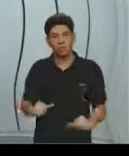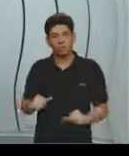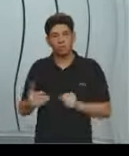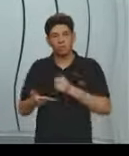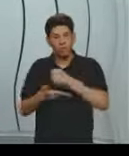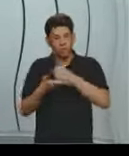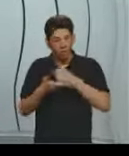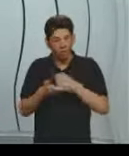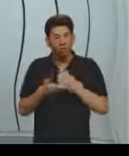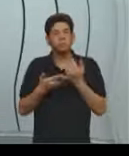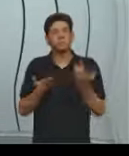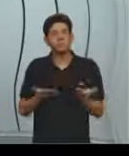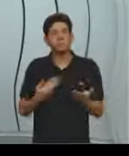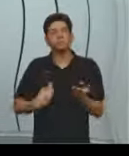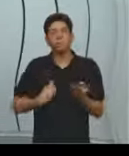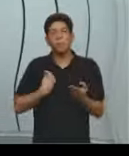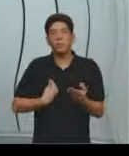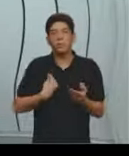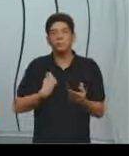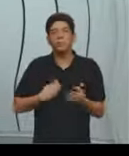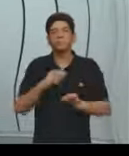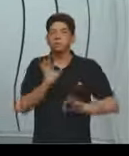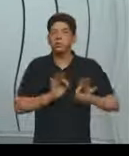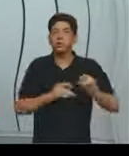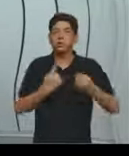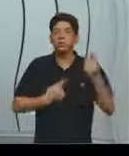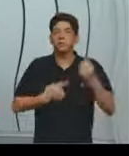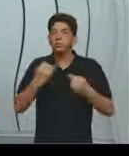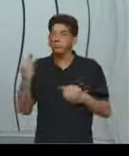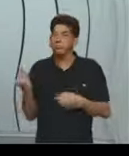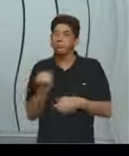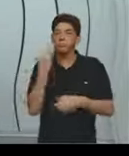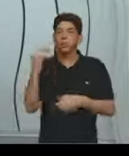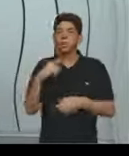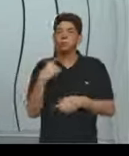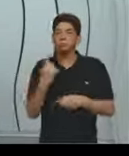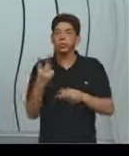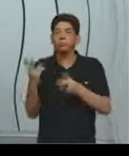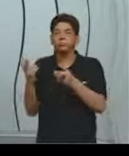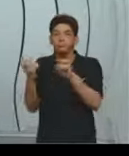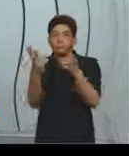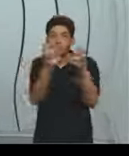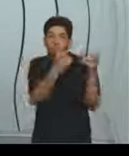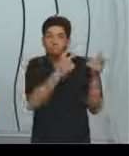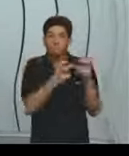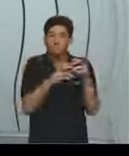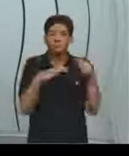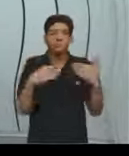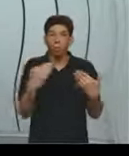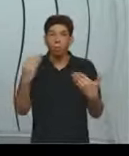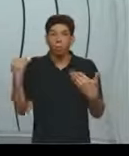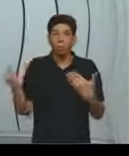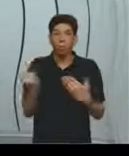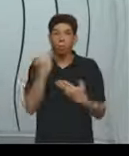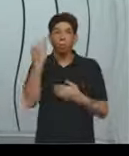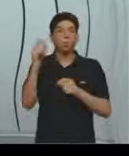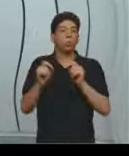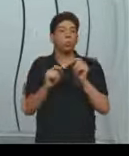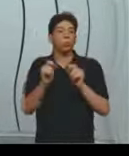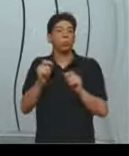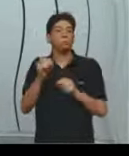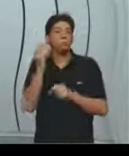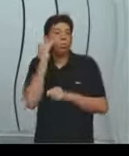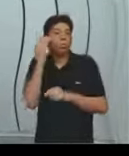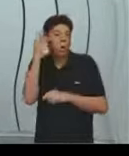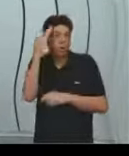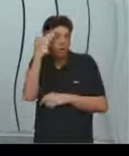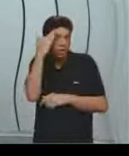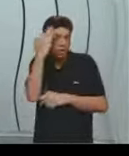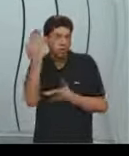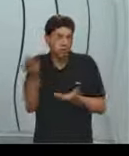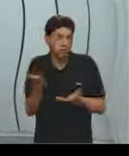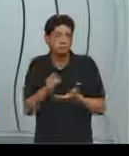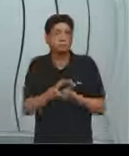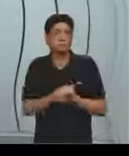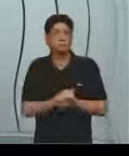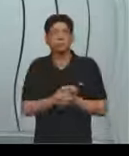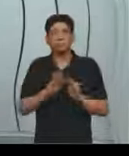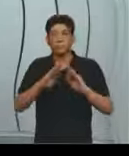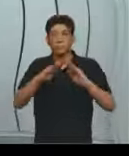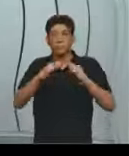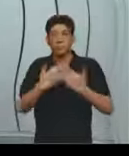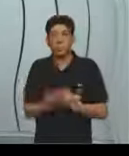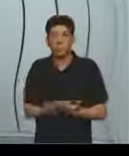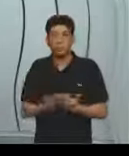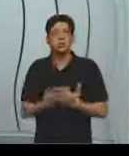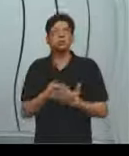organização política são fundamentais e a gente pode se consegue observar né E aí fica importância né gente tenta entender na própria escola